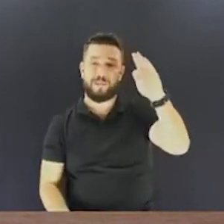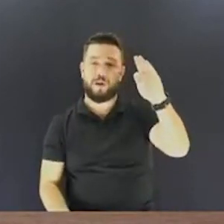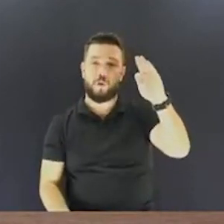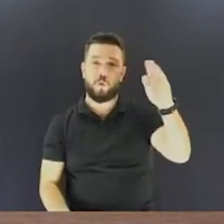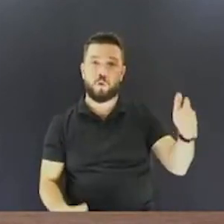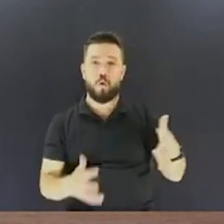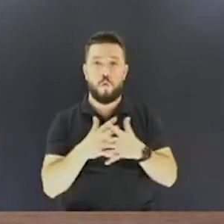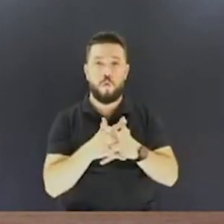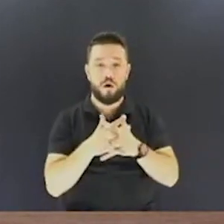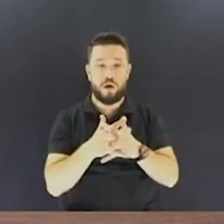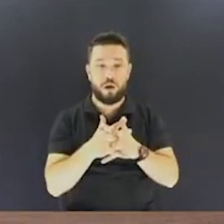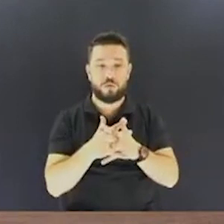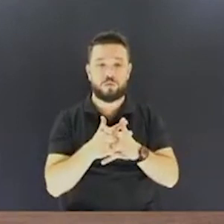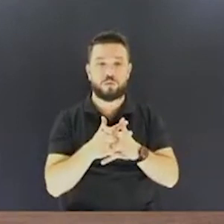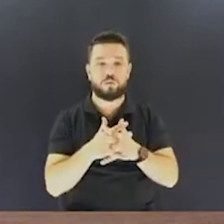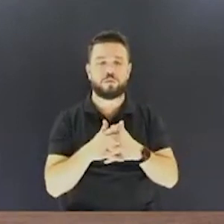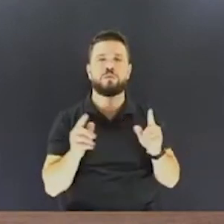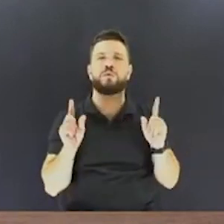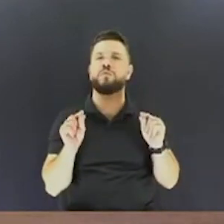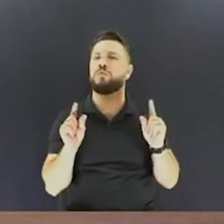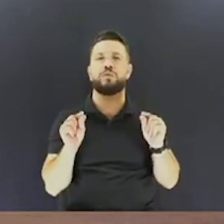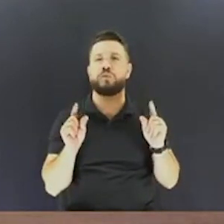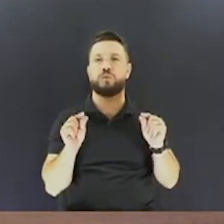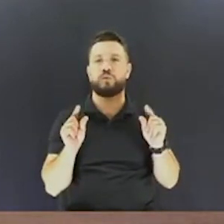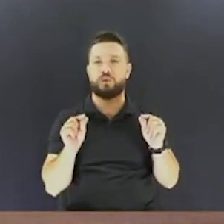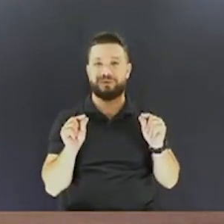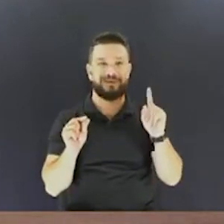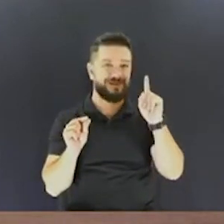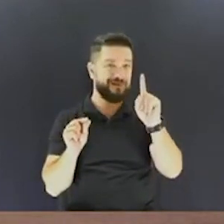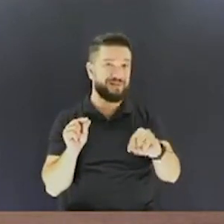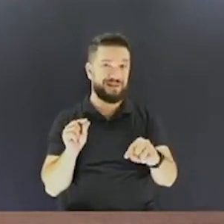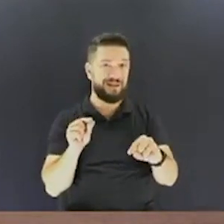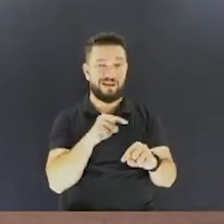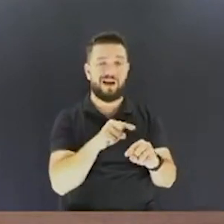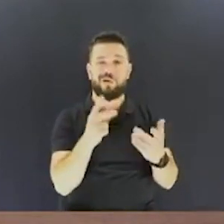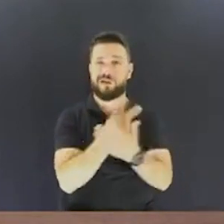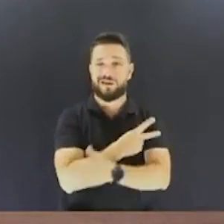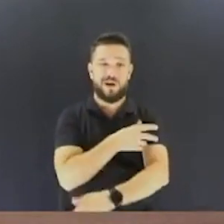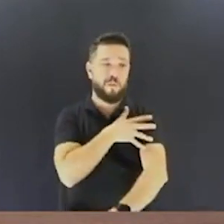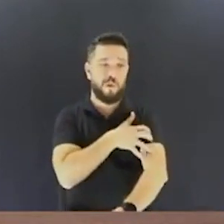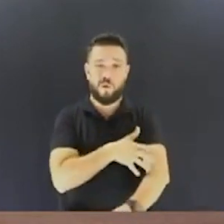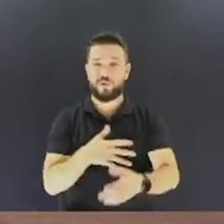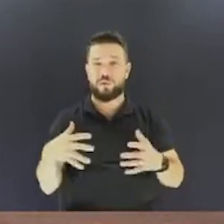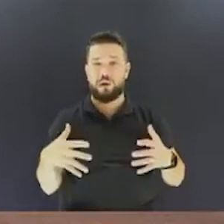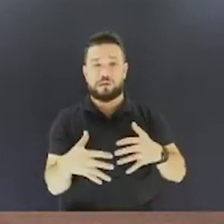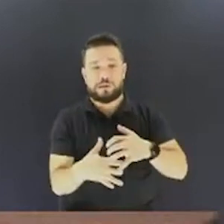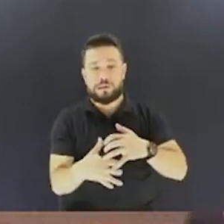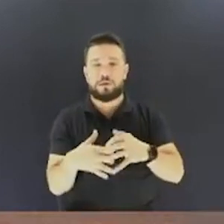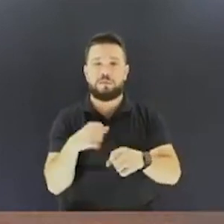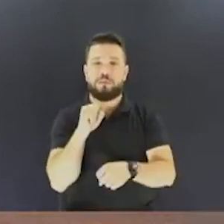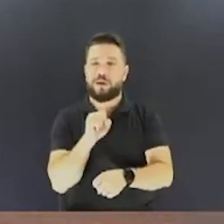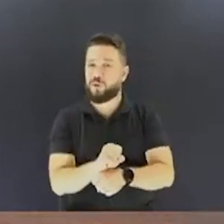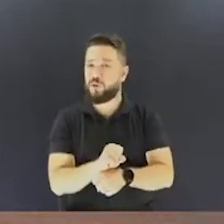perfeitas condições, era a mente da minha irmã. Mas ela ficou paralisada, tivemos que estar arrumando equipamentos dos